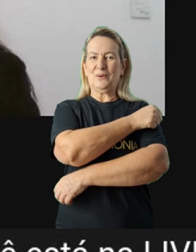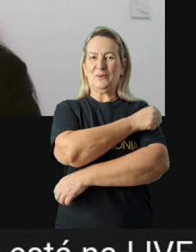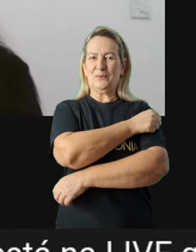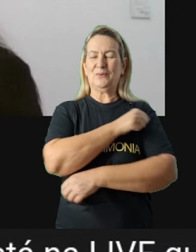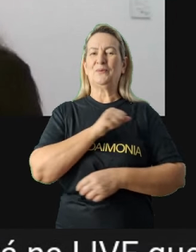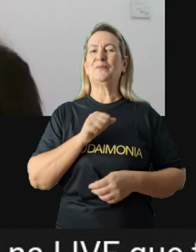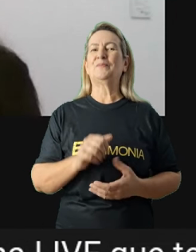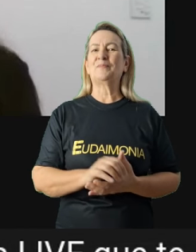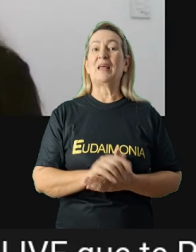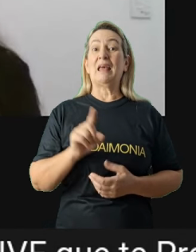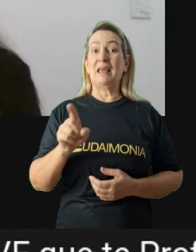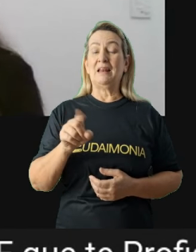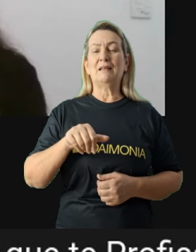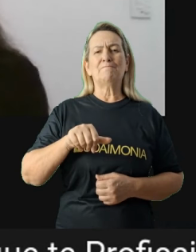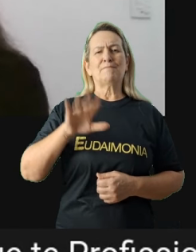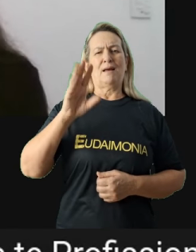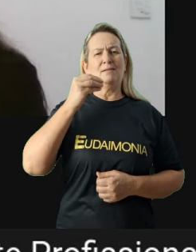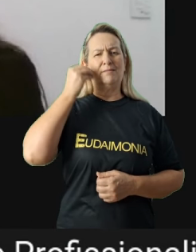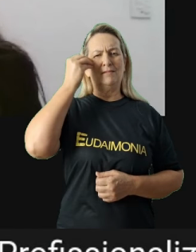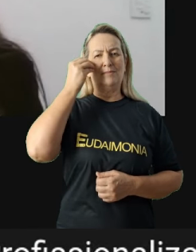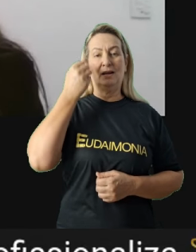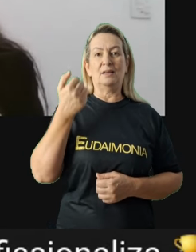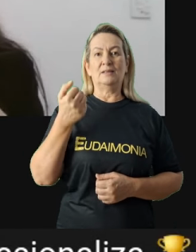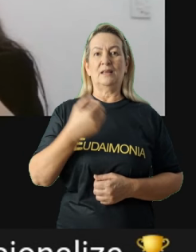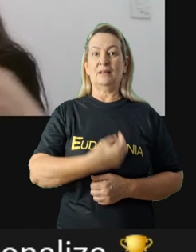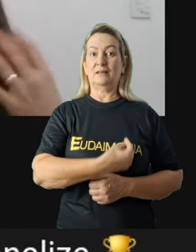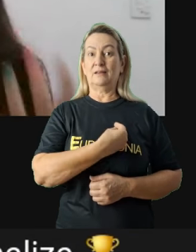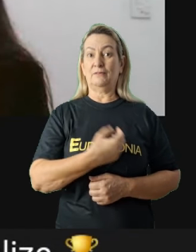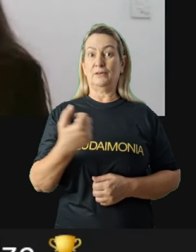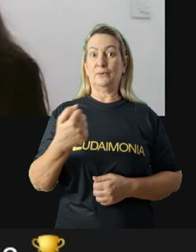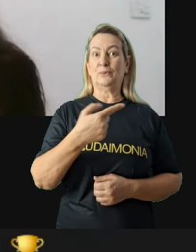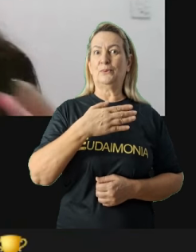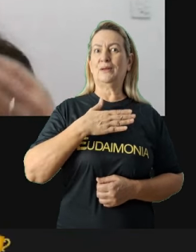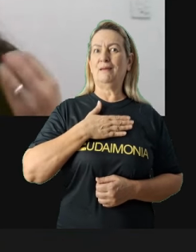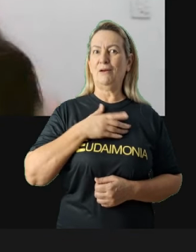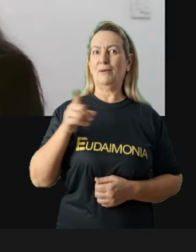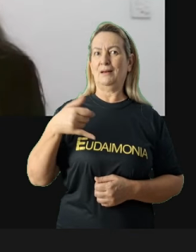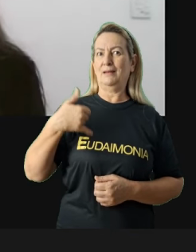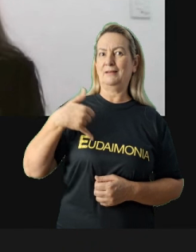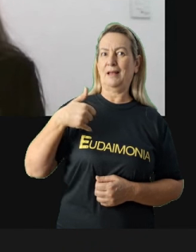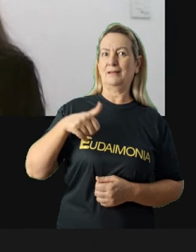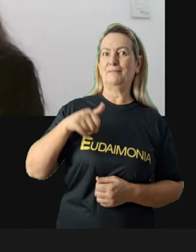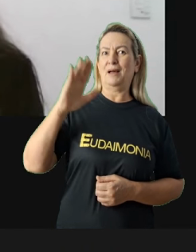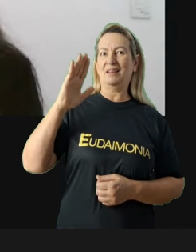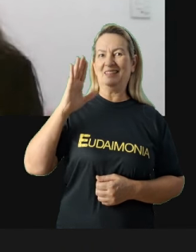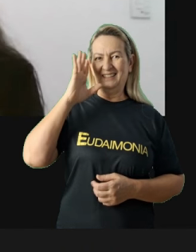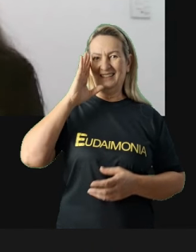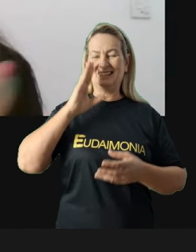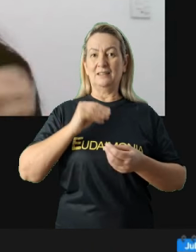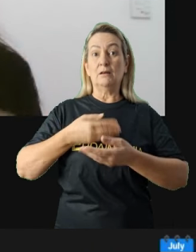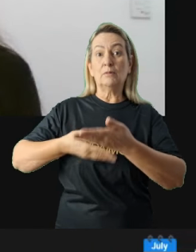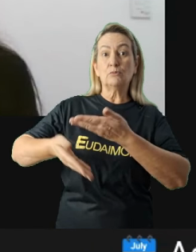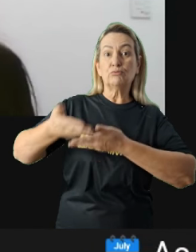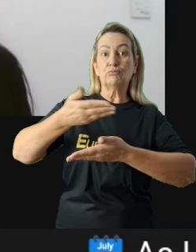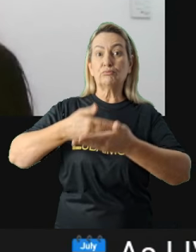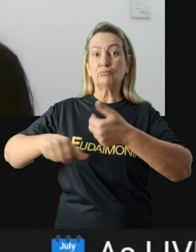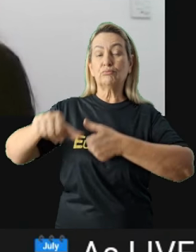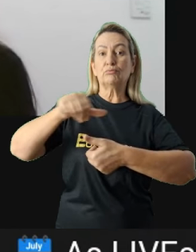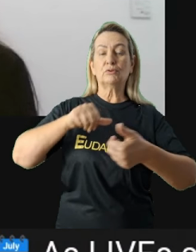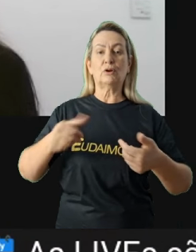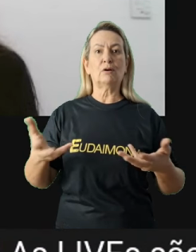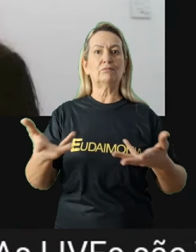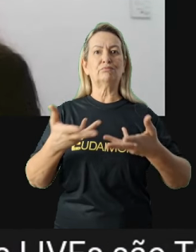aluno do coração, e que ele já tem 60 anos. Então, ele tem muito, muito, muito, muito mais experiência, inclusive de vida, do que eu, né, Eugênio? E isso é uma troca